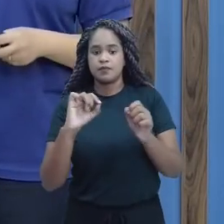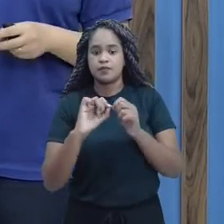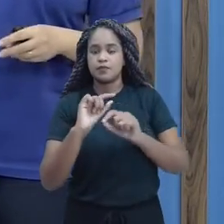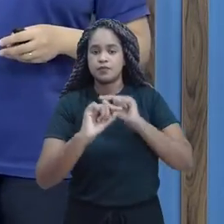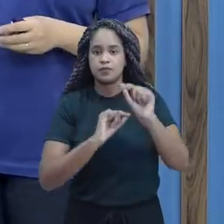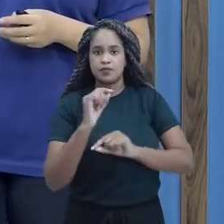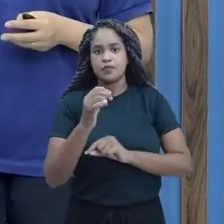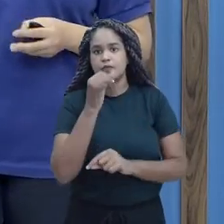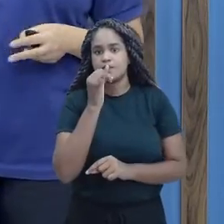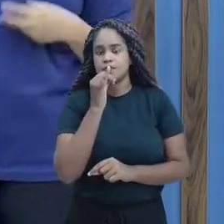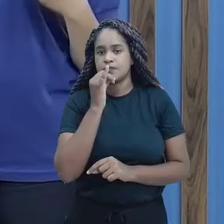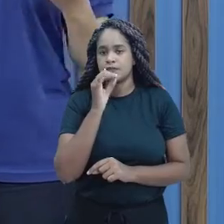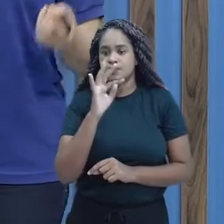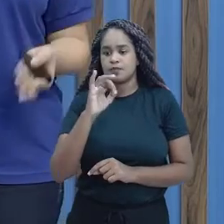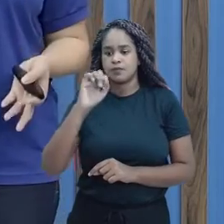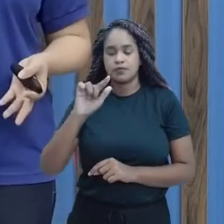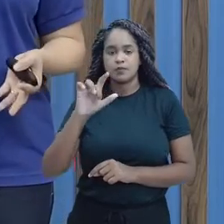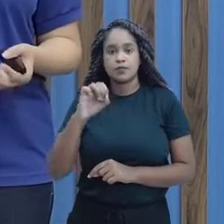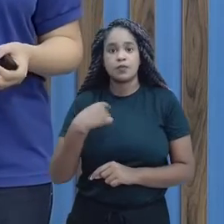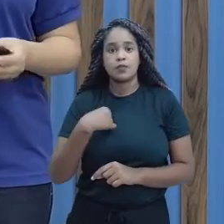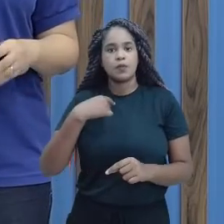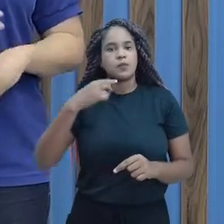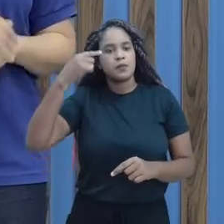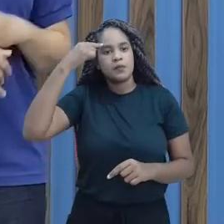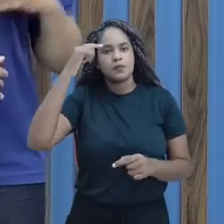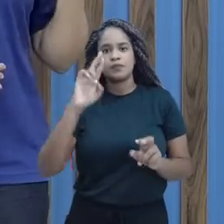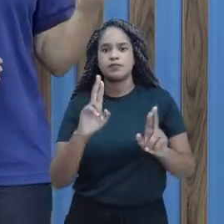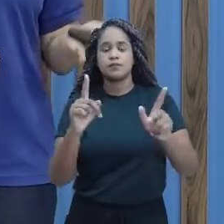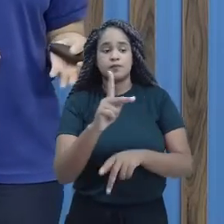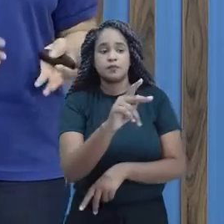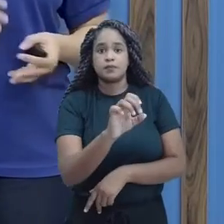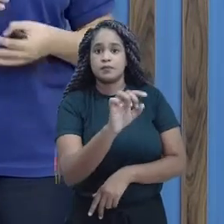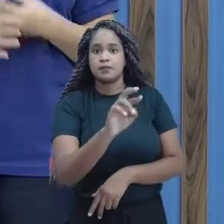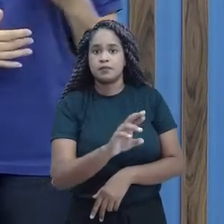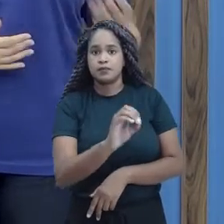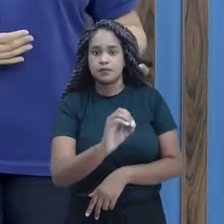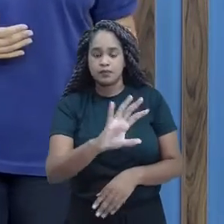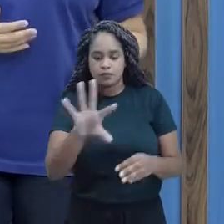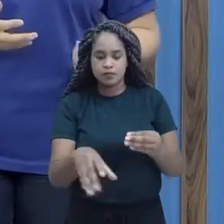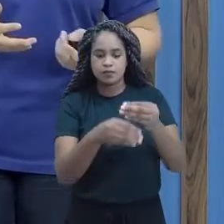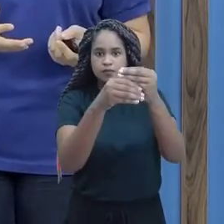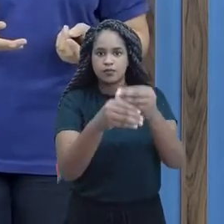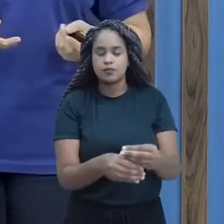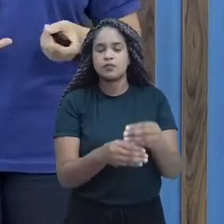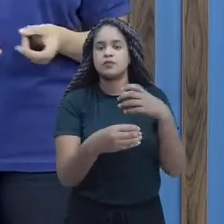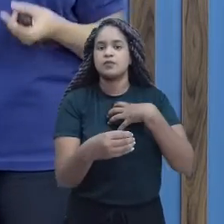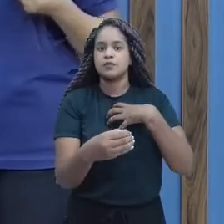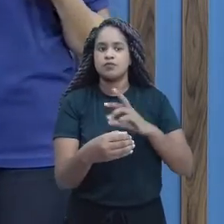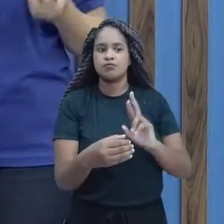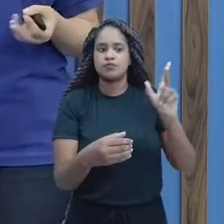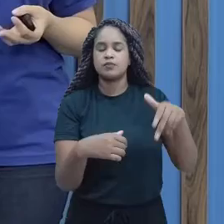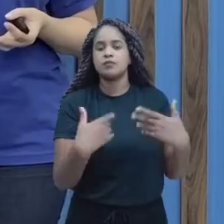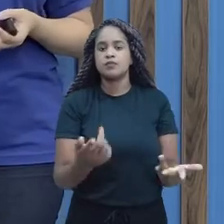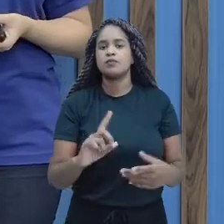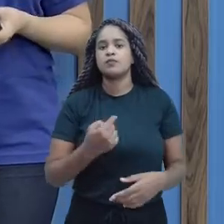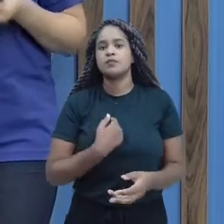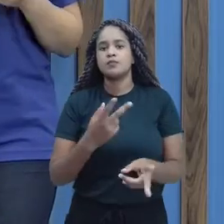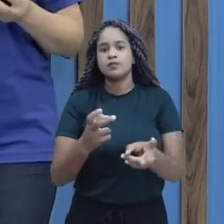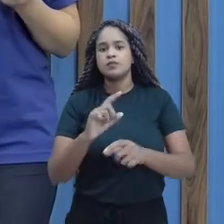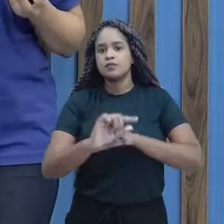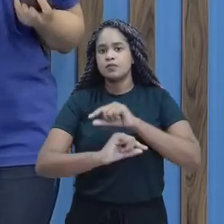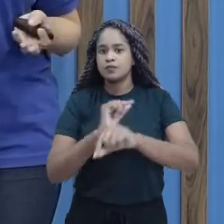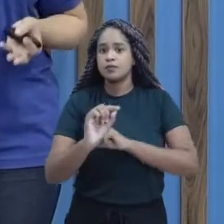um exemplo no slide, eu já tinha pensado de outra maneira, o professor Pedro vem e acrescenta um comentário sobre isso, então a gente percebe